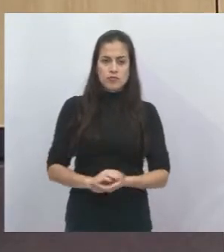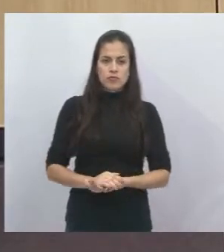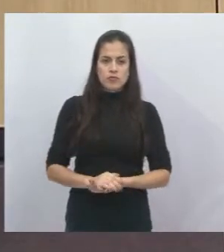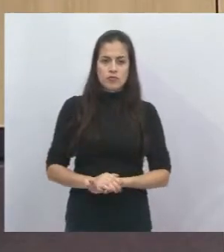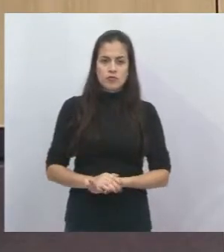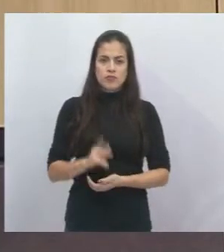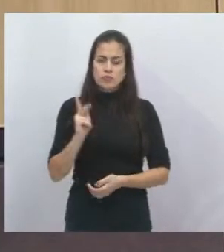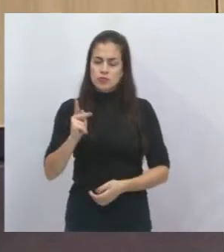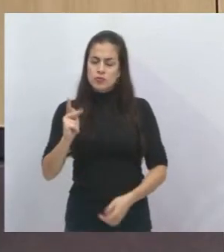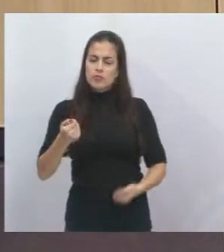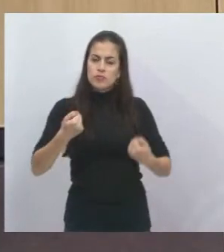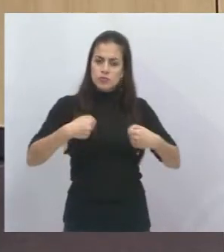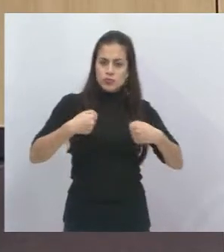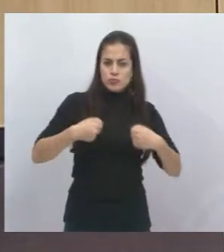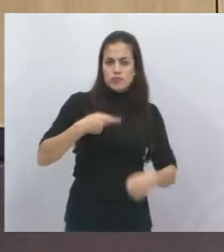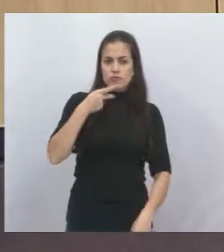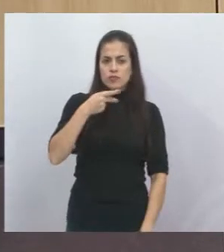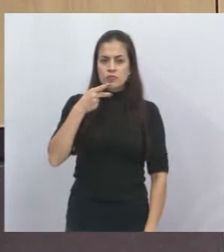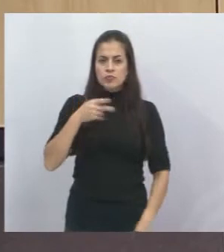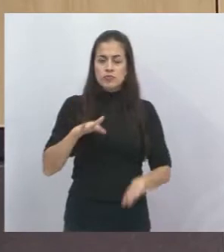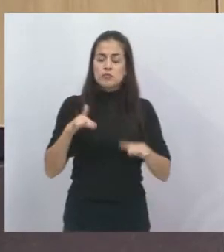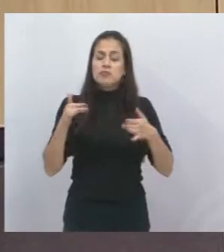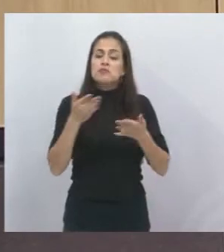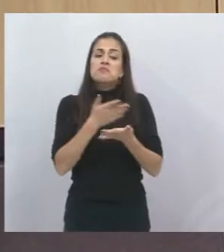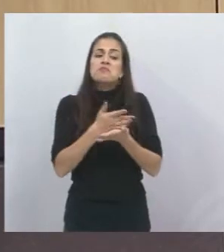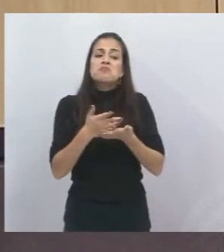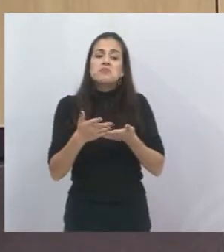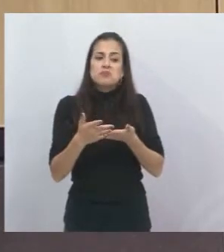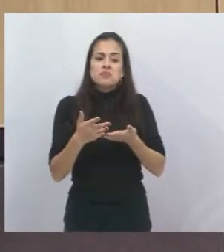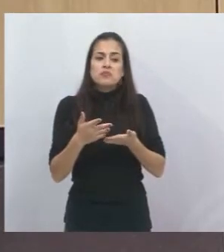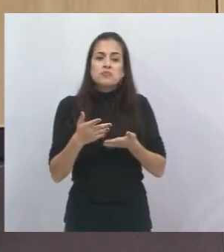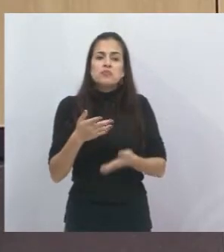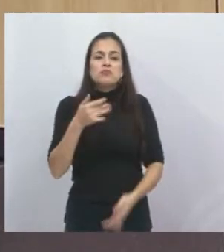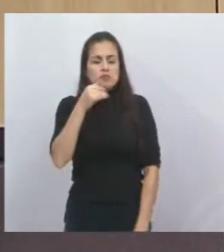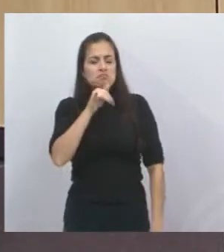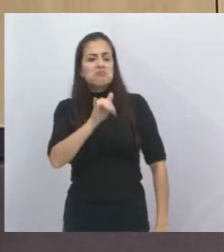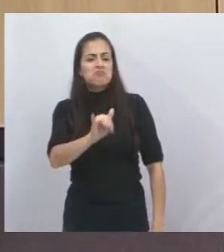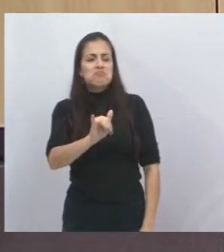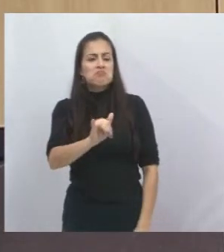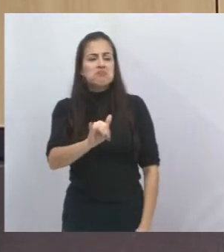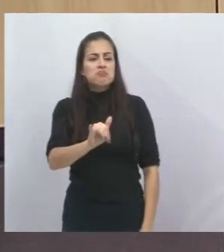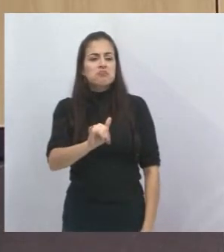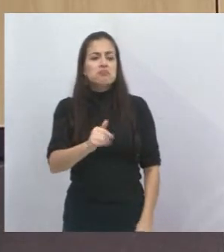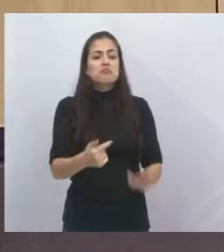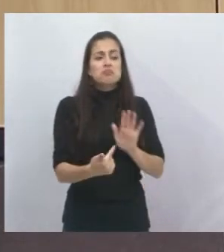precisar falar como começou, vou falar para quem quiser me ouvir como começou e mostrar